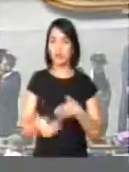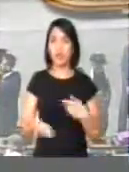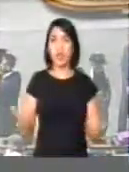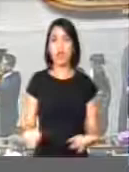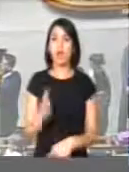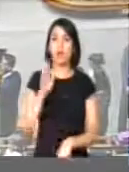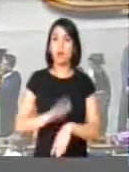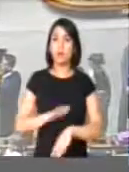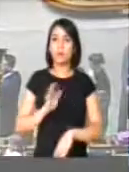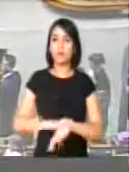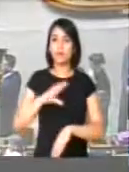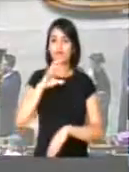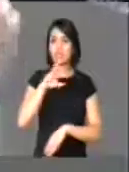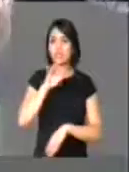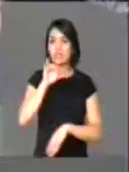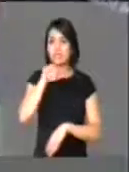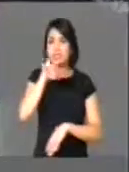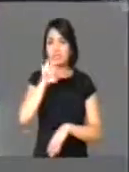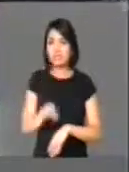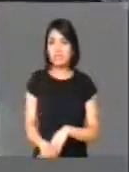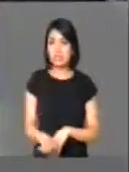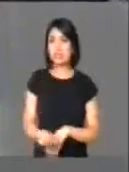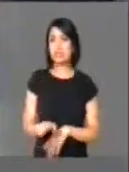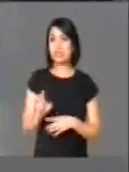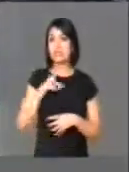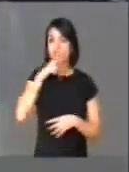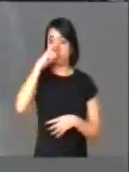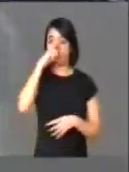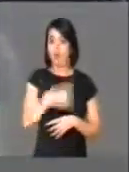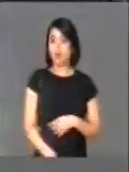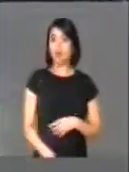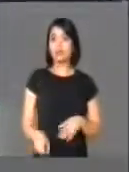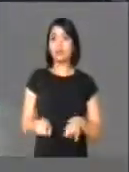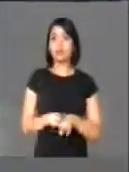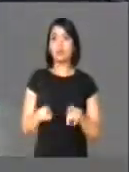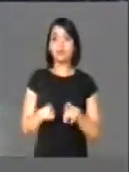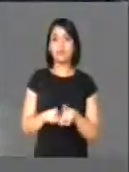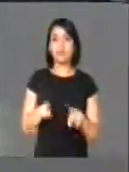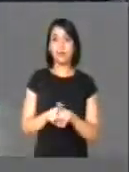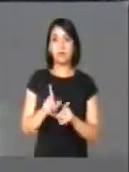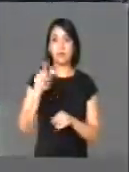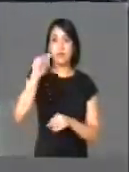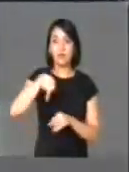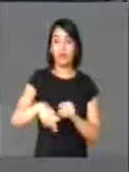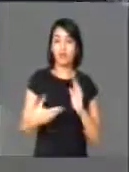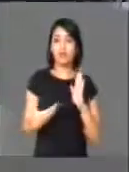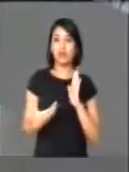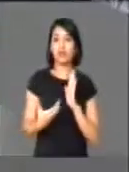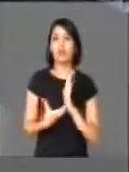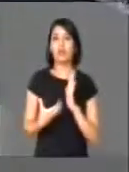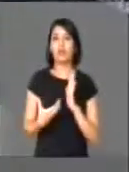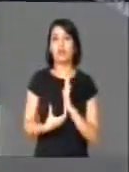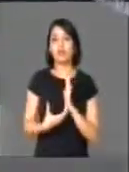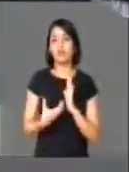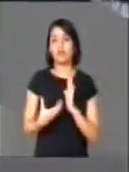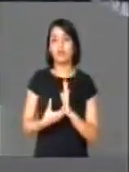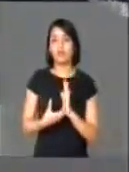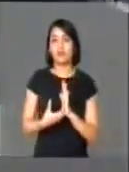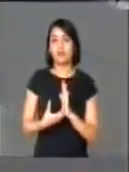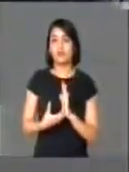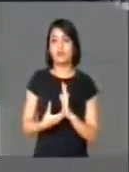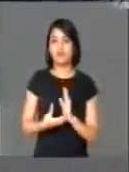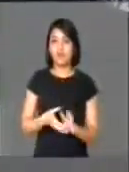crise que atinge o coração também desse parlamento, e querer acelerar